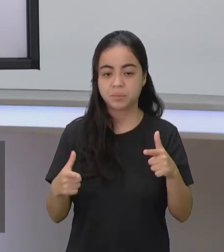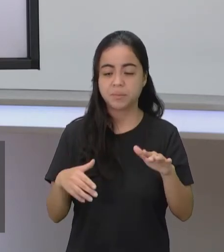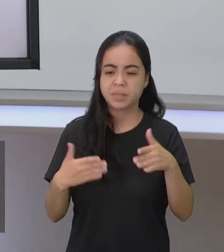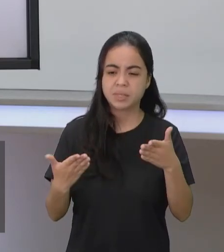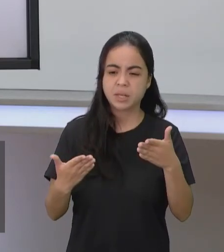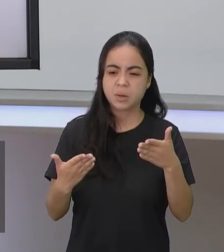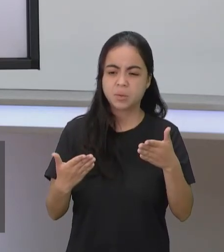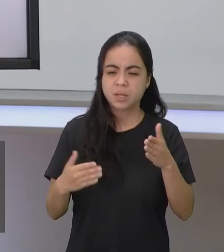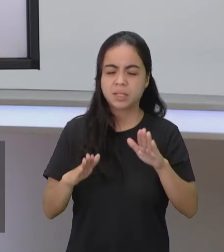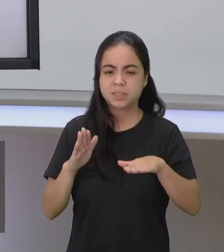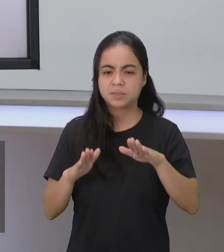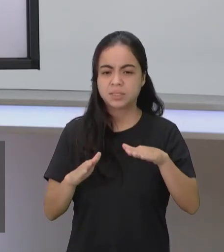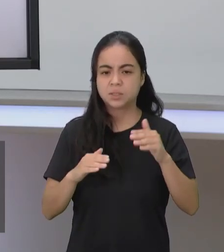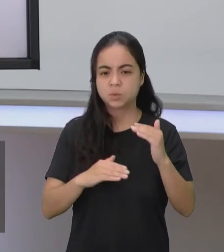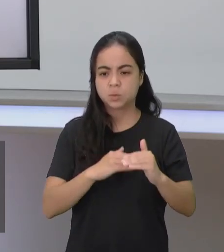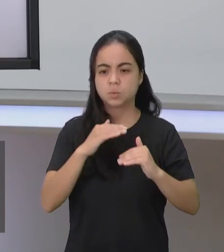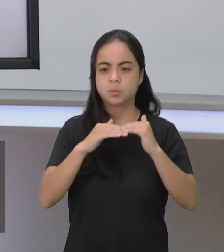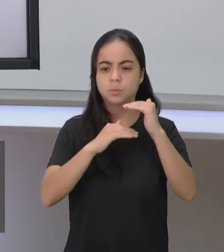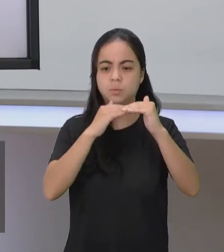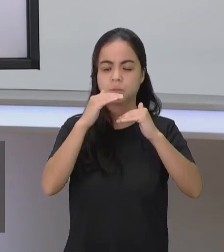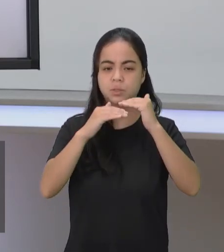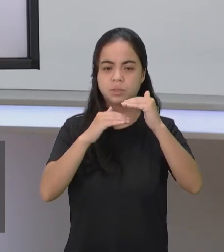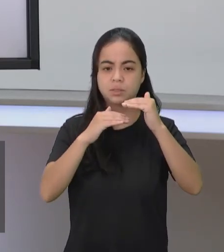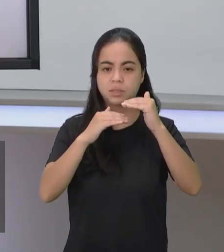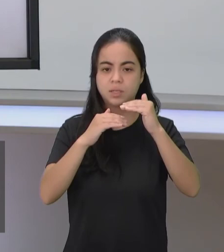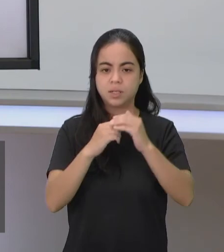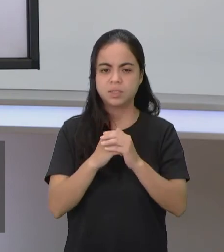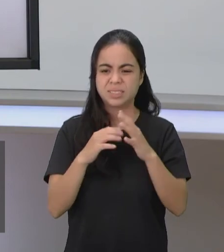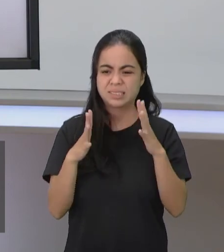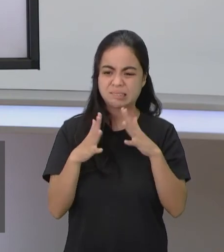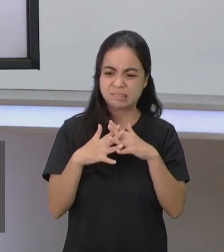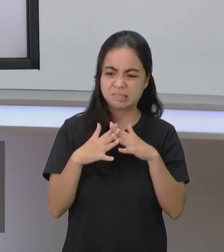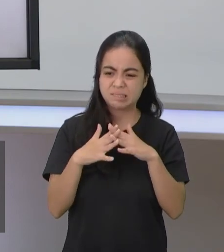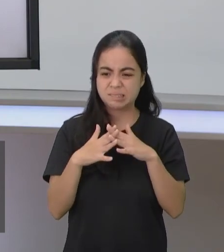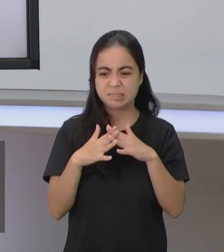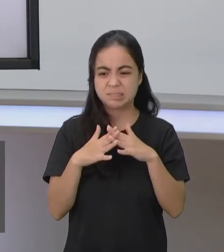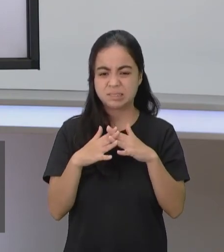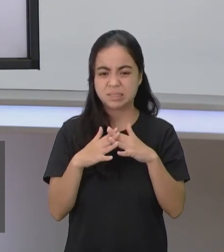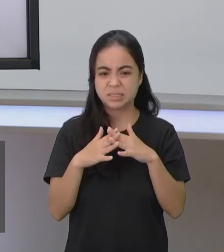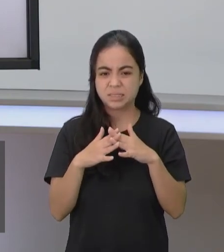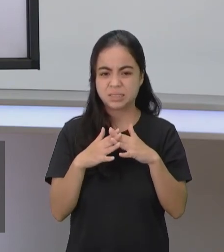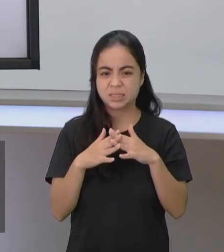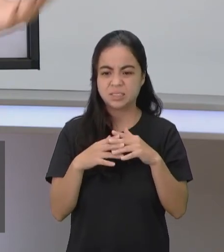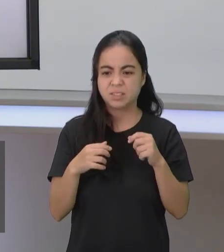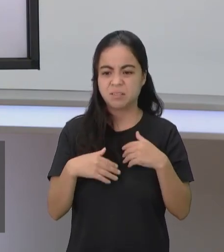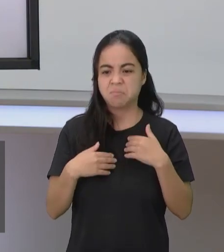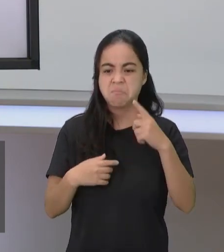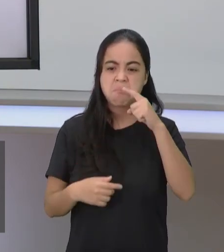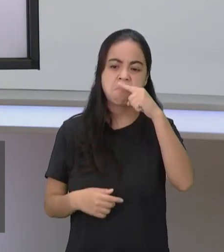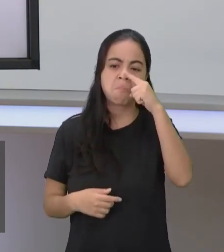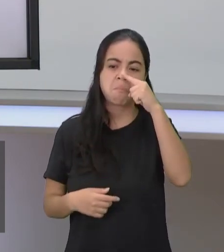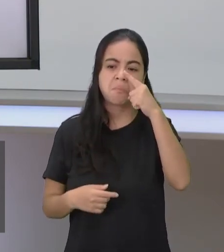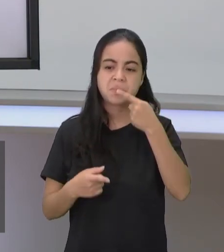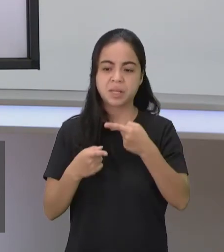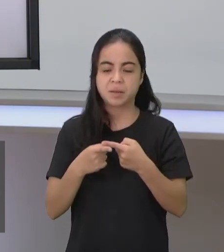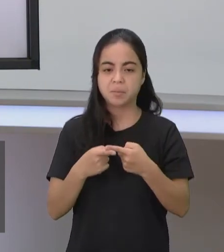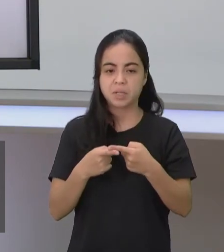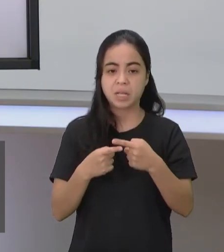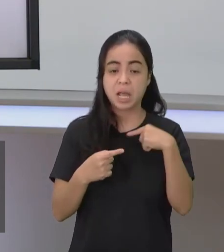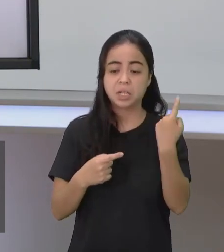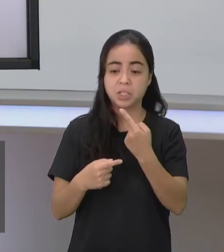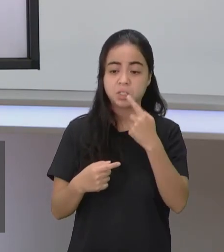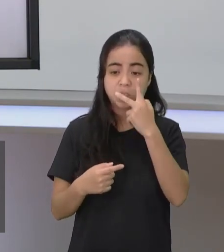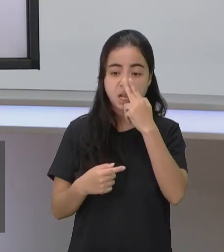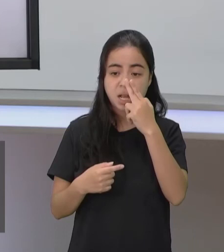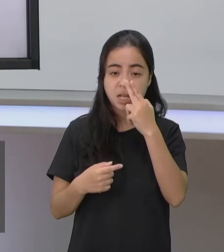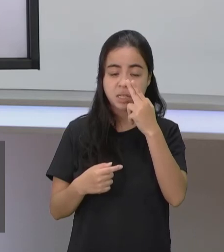será que também um dos processos, né, que talvez atrapalhe um pouco, né, e que venha dessa soberba, também é o fato de que a gente acha que a